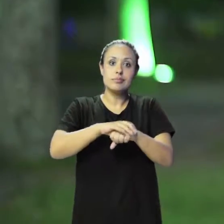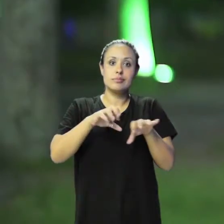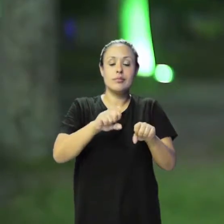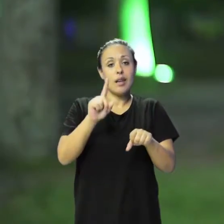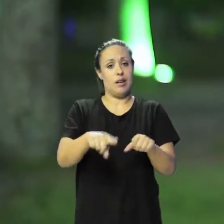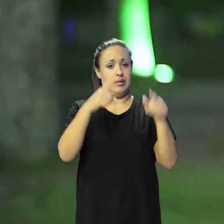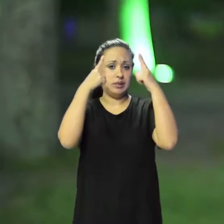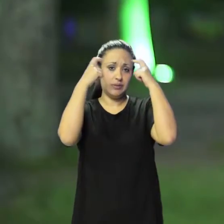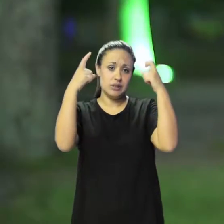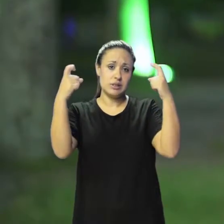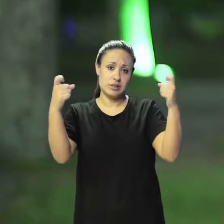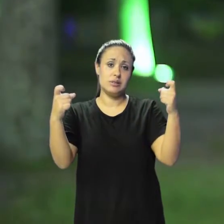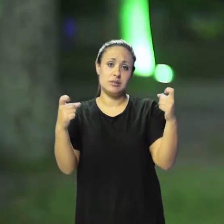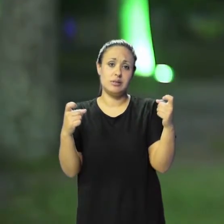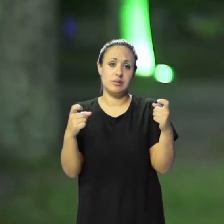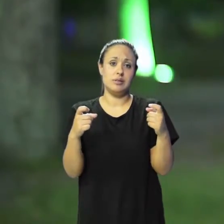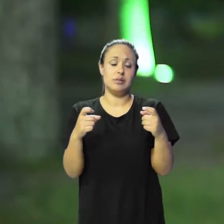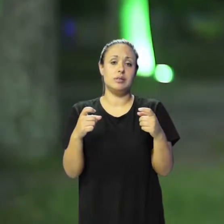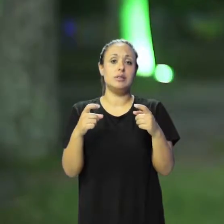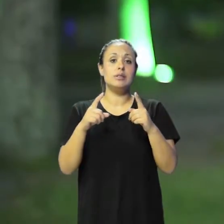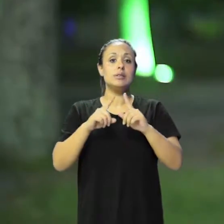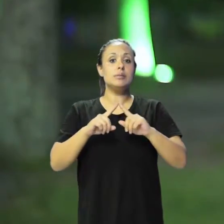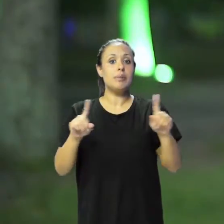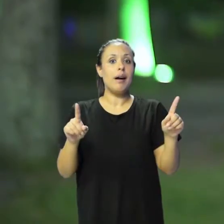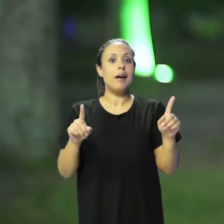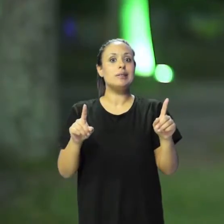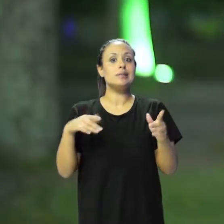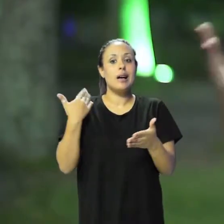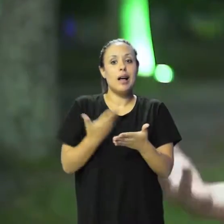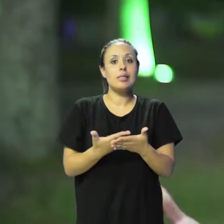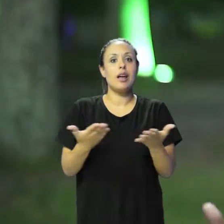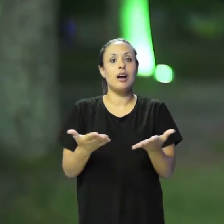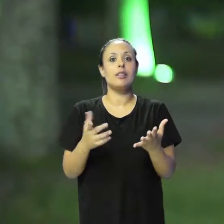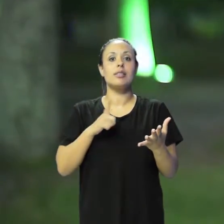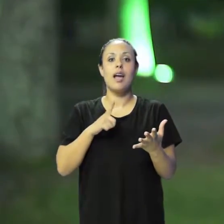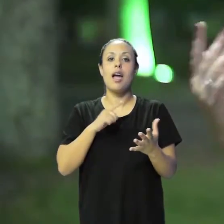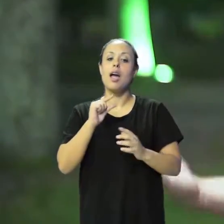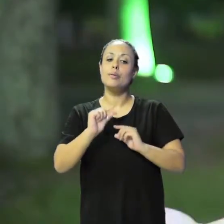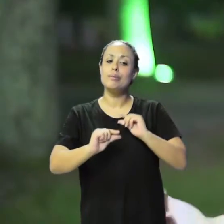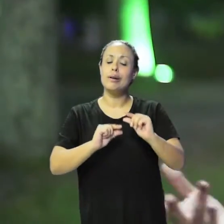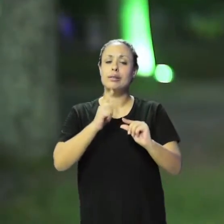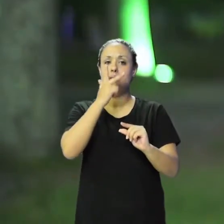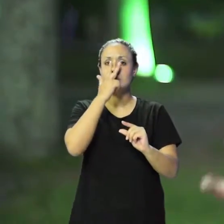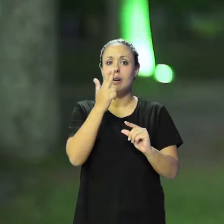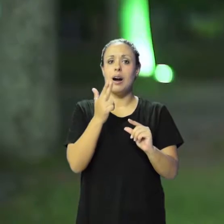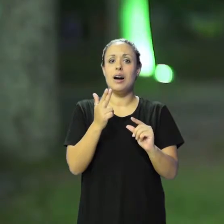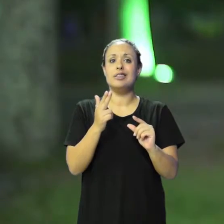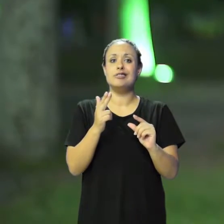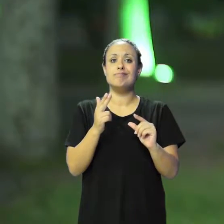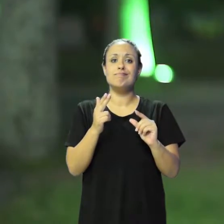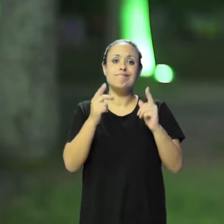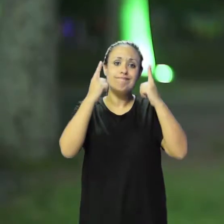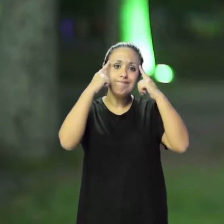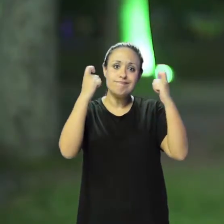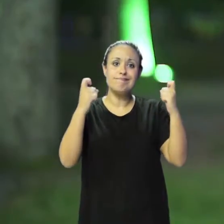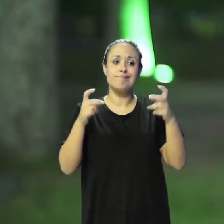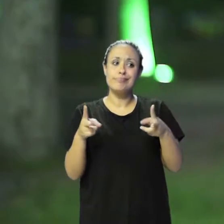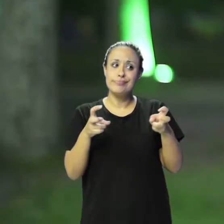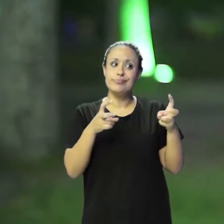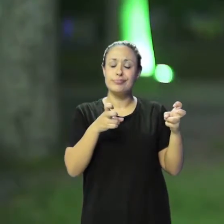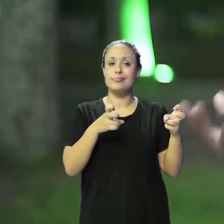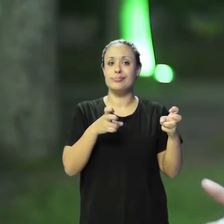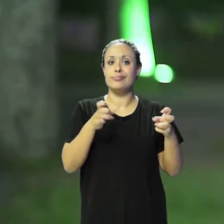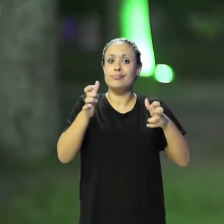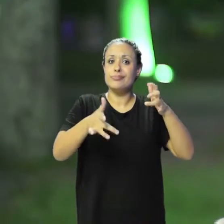violência. Porém, a gente vive hoje os resquícios aí das dificuldades e também a riqueza disso tudo. A gente vive